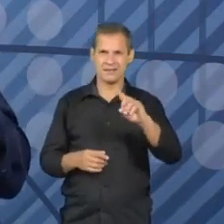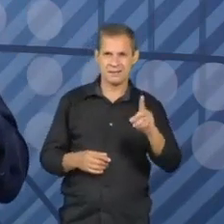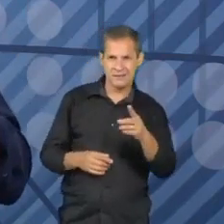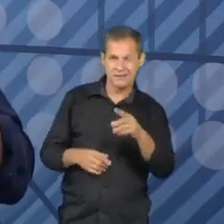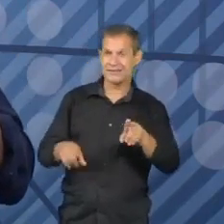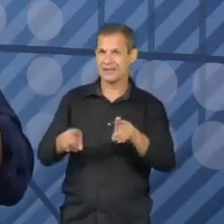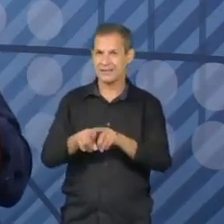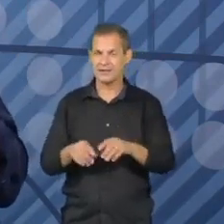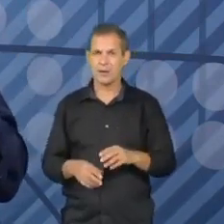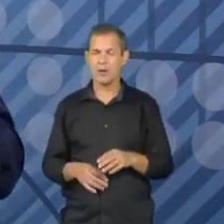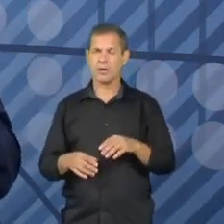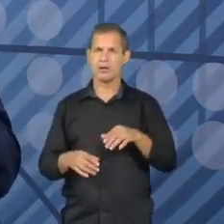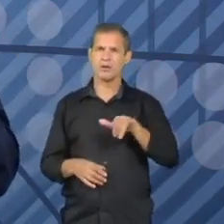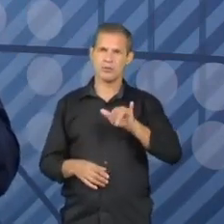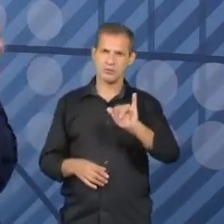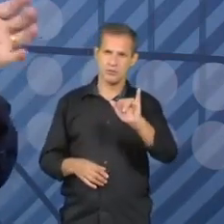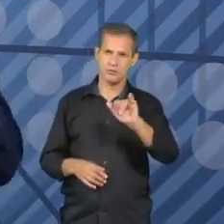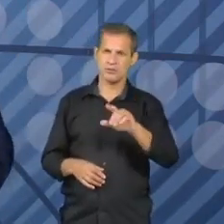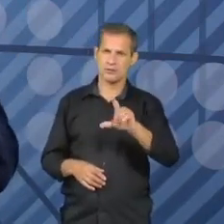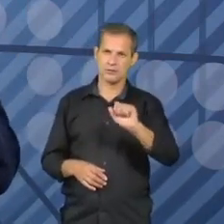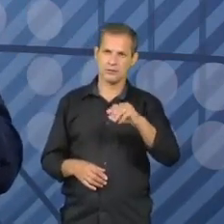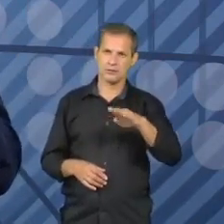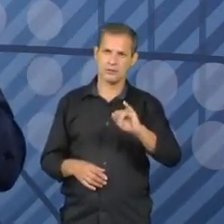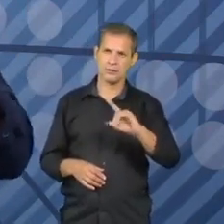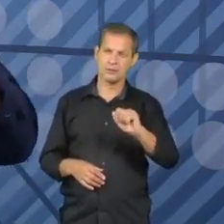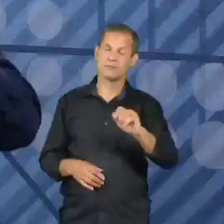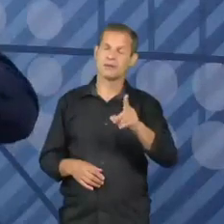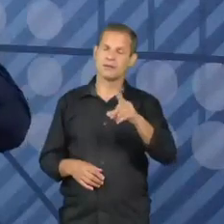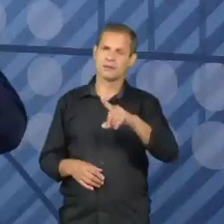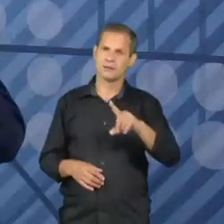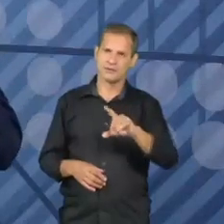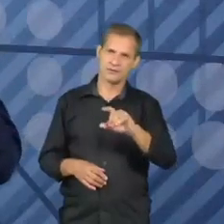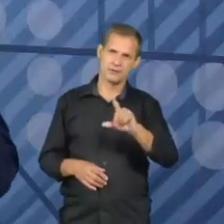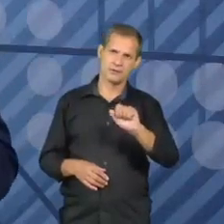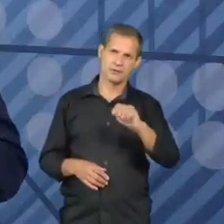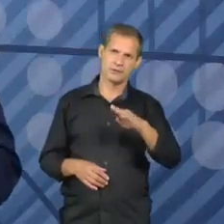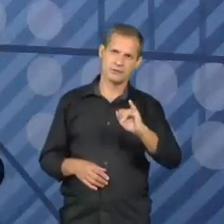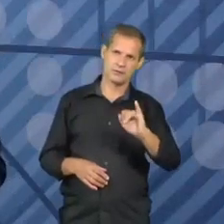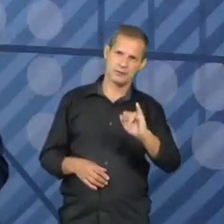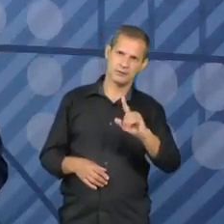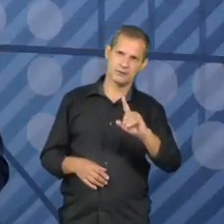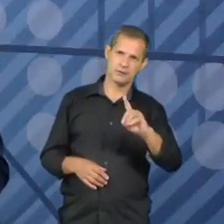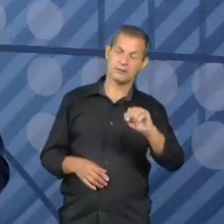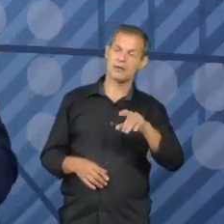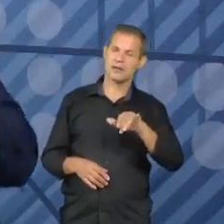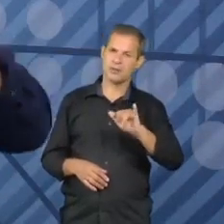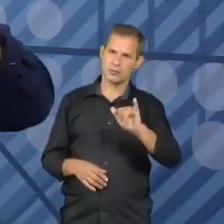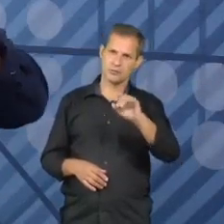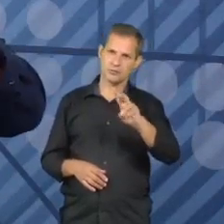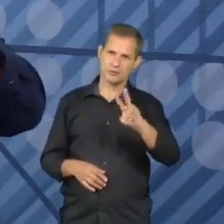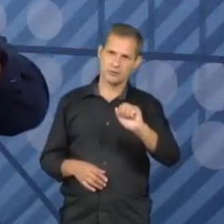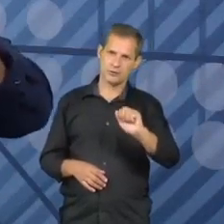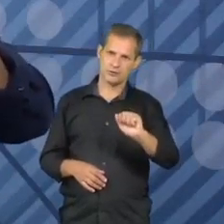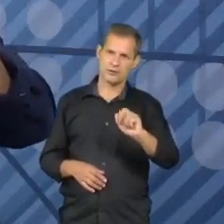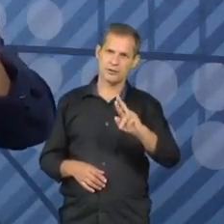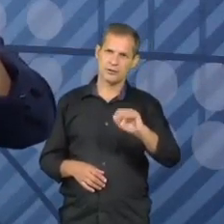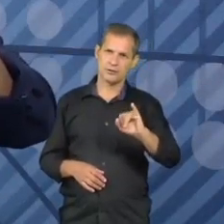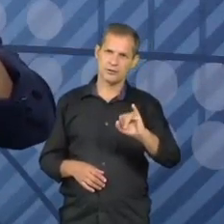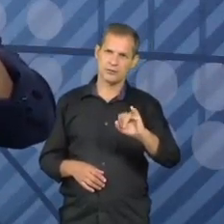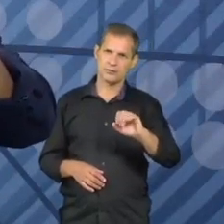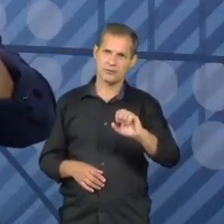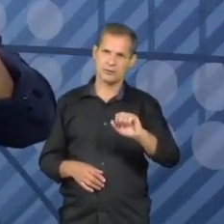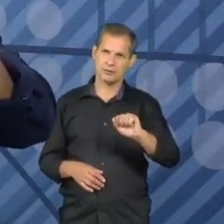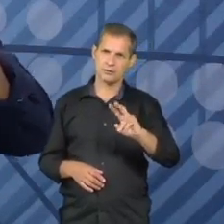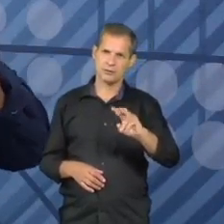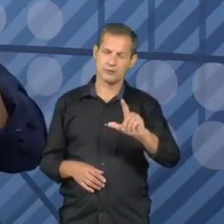e coloca um Y, que é o lambda, Z-lambda, porque ele está se referindo ao Y, que é a variável, e o Z é porque é da